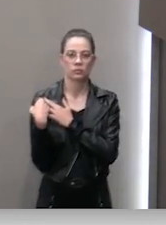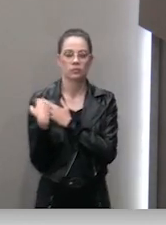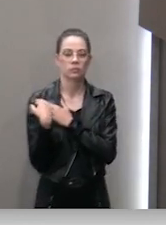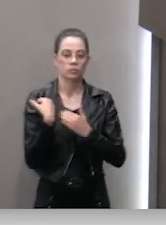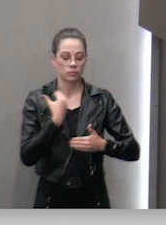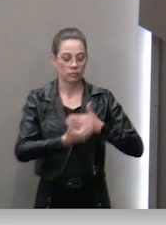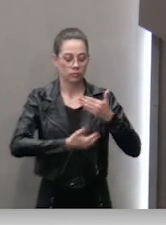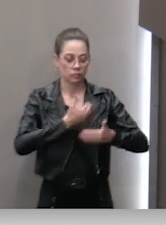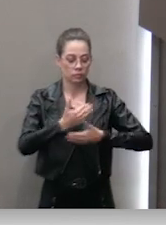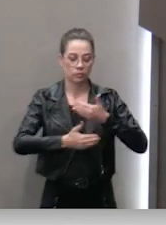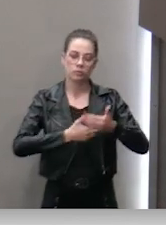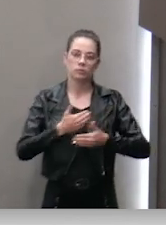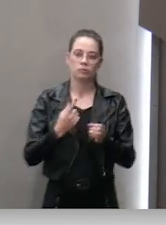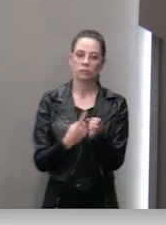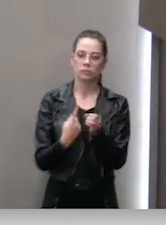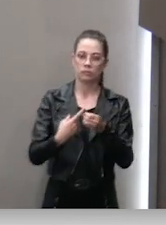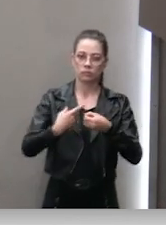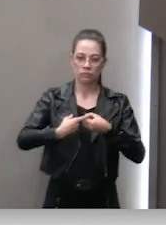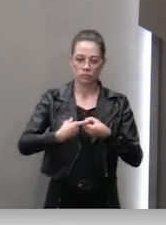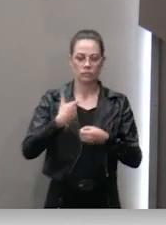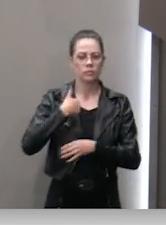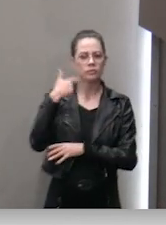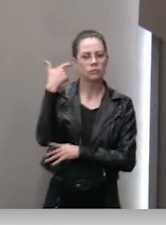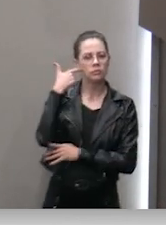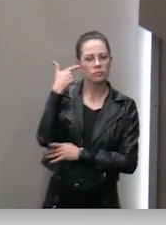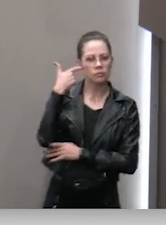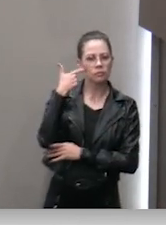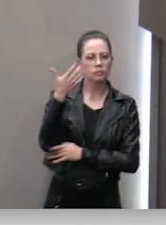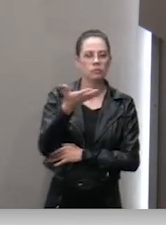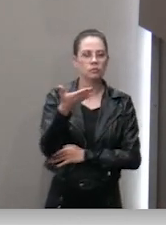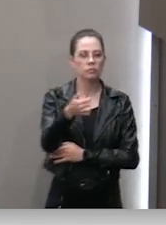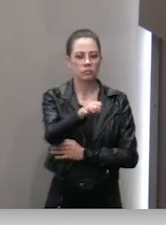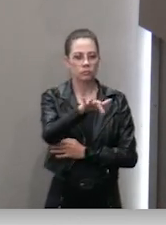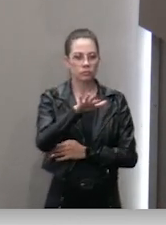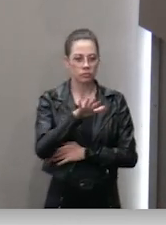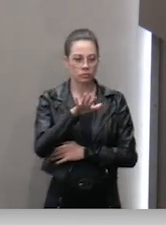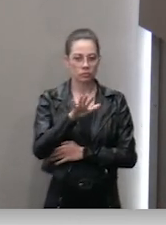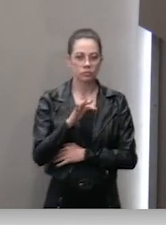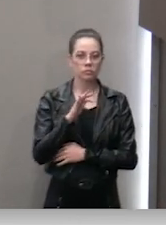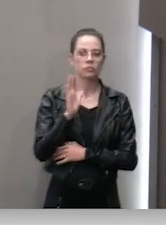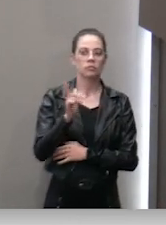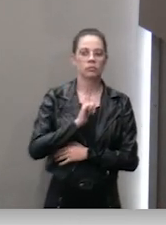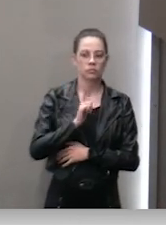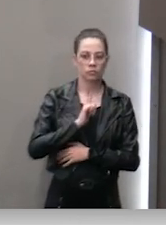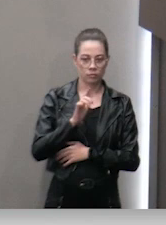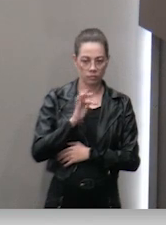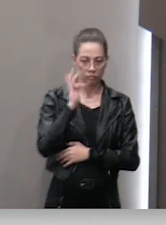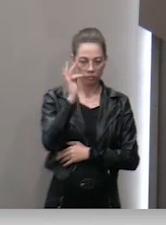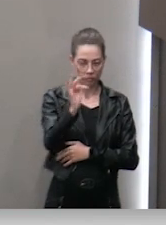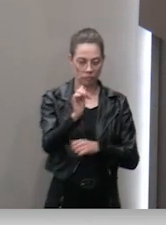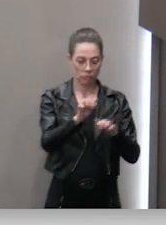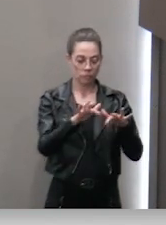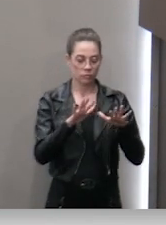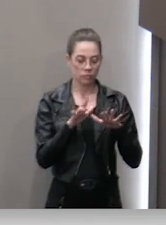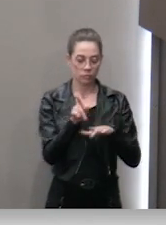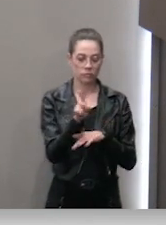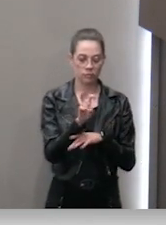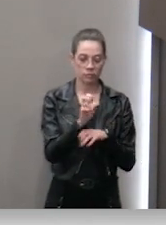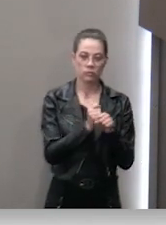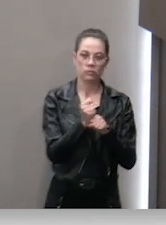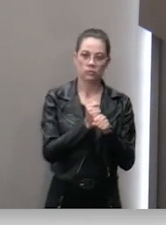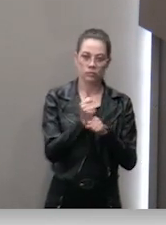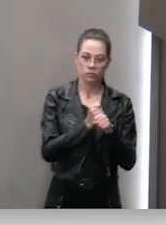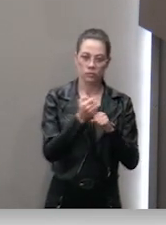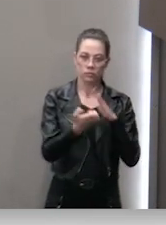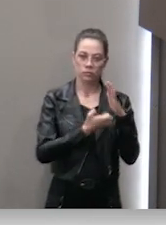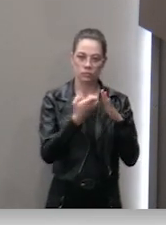pelo desenvolvimento da cidade. Eu pensava aqui, numa sessão solene que teremos ainda este mês, são os 15 anos da